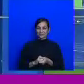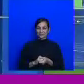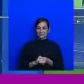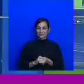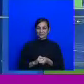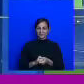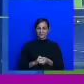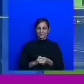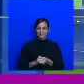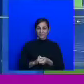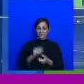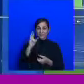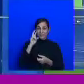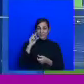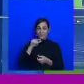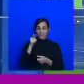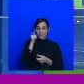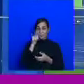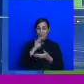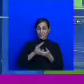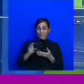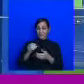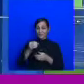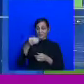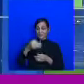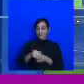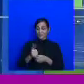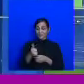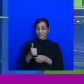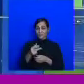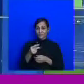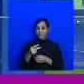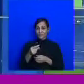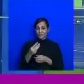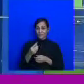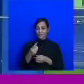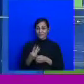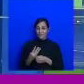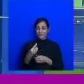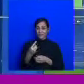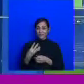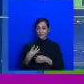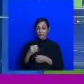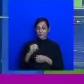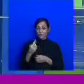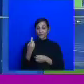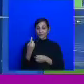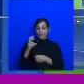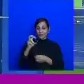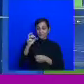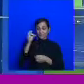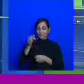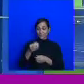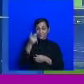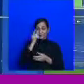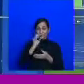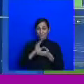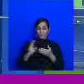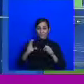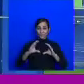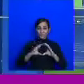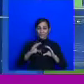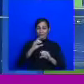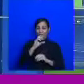22. Lembrando, você ganha acertando 11, 12, 13, 14 ou 15 números. Bola